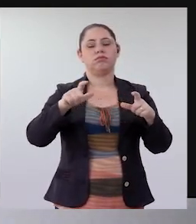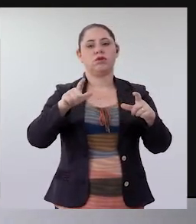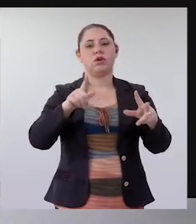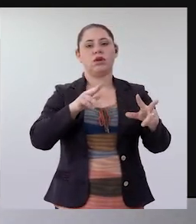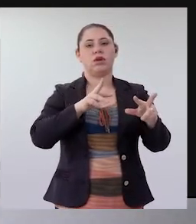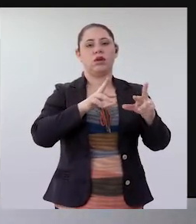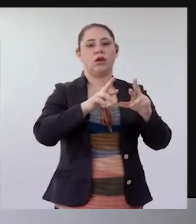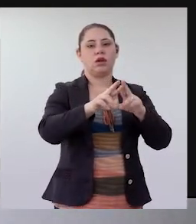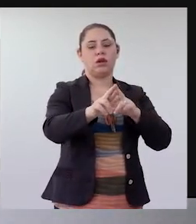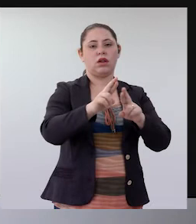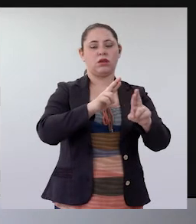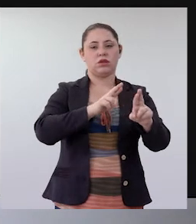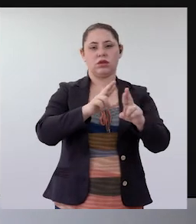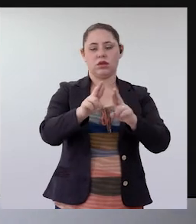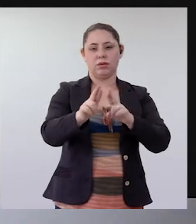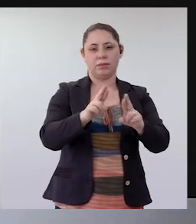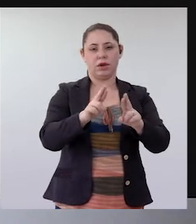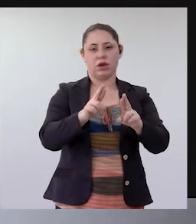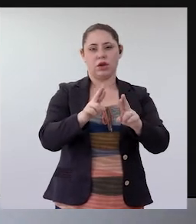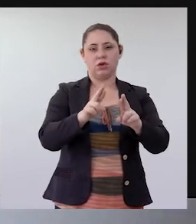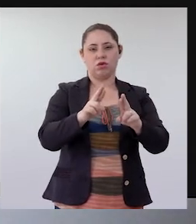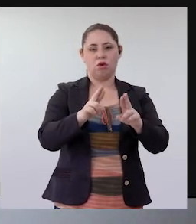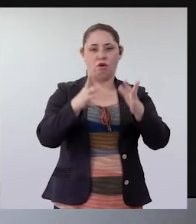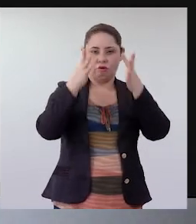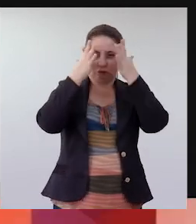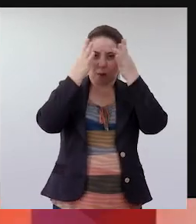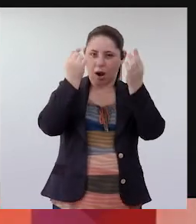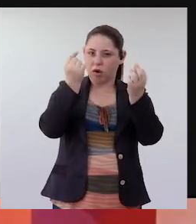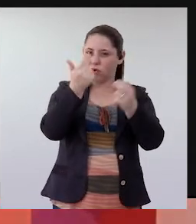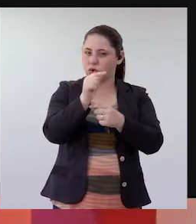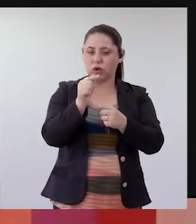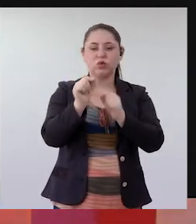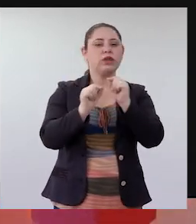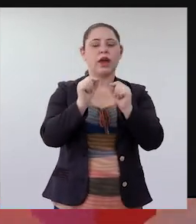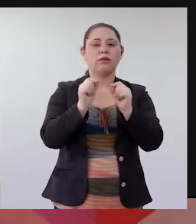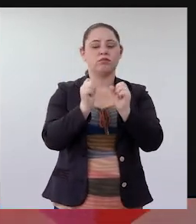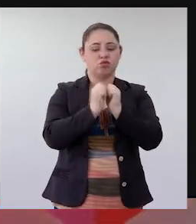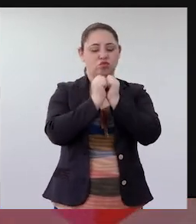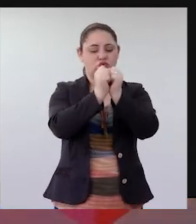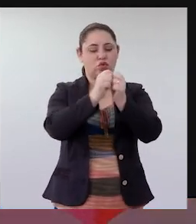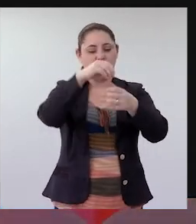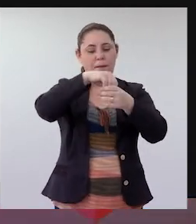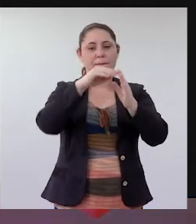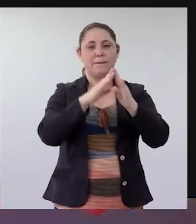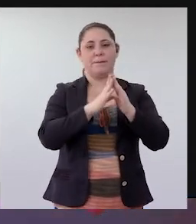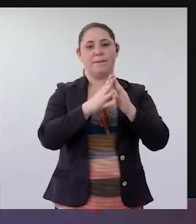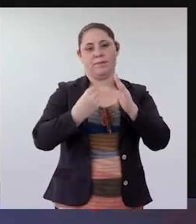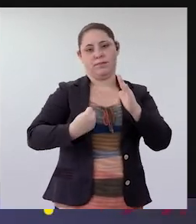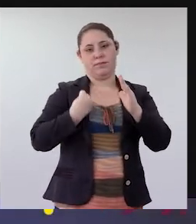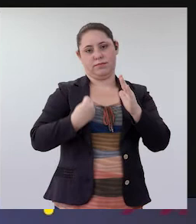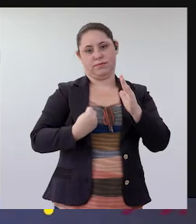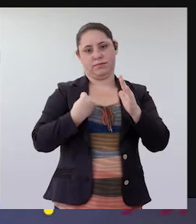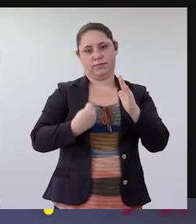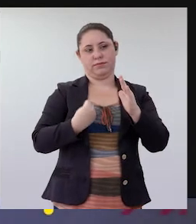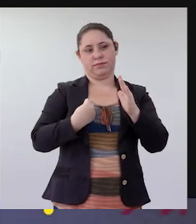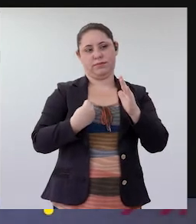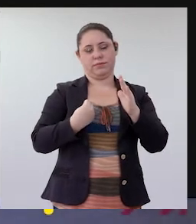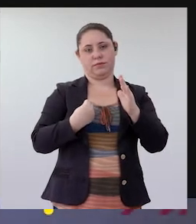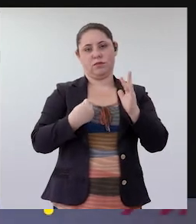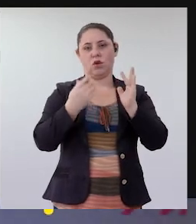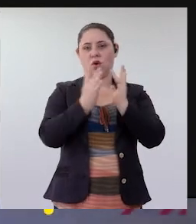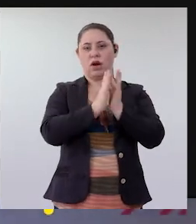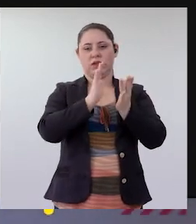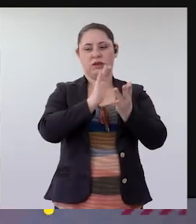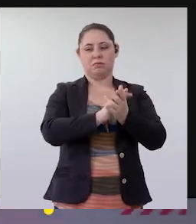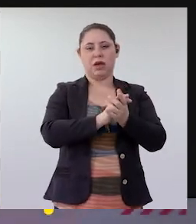de relacionamentos informais, né, então, que caracterizam a chamada união estável. Isso não quer dizer que o